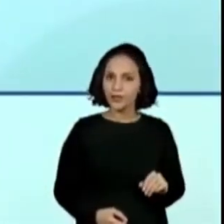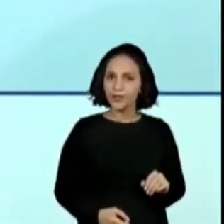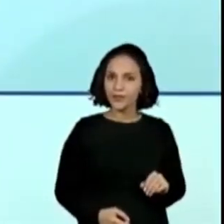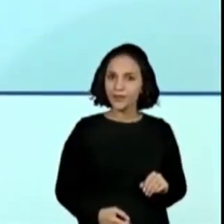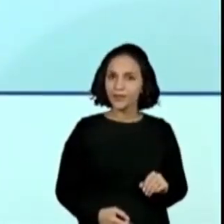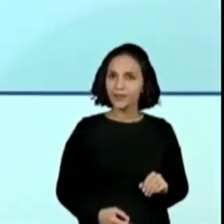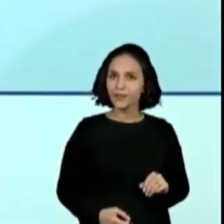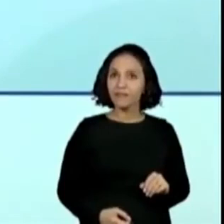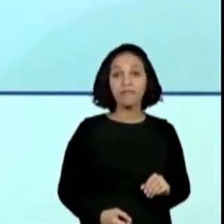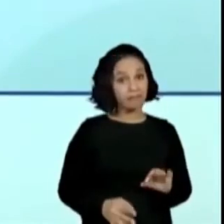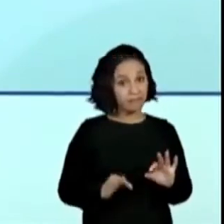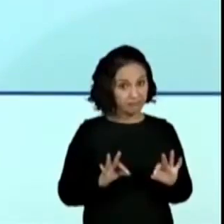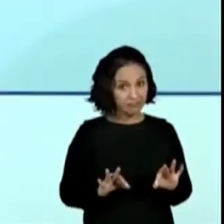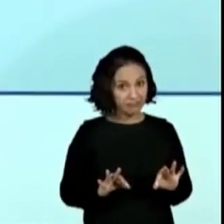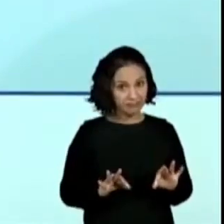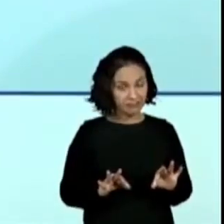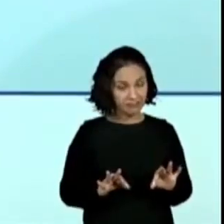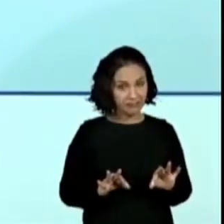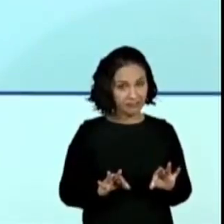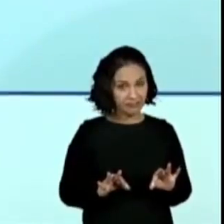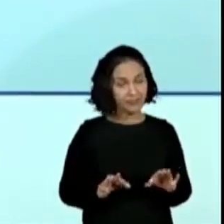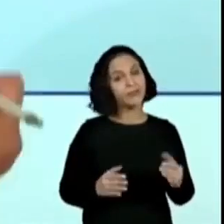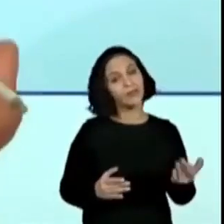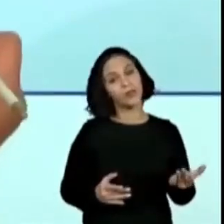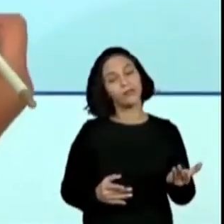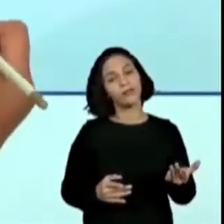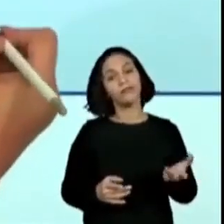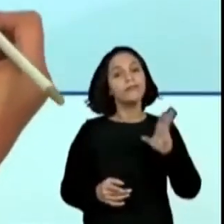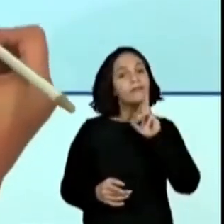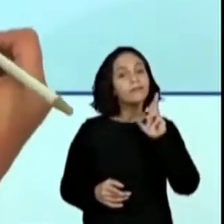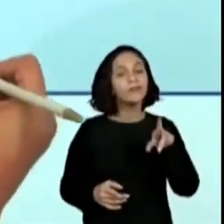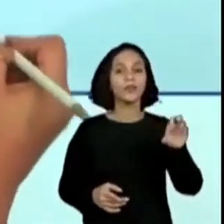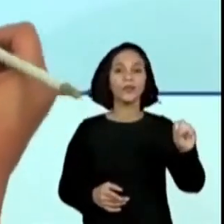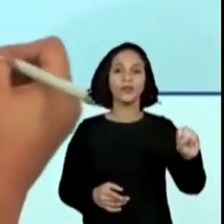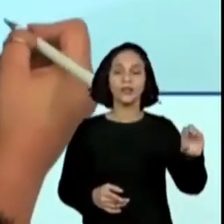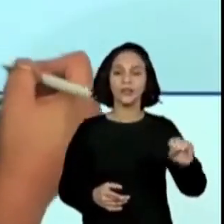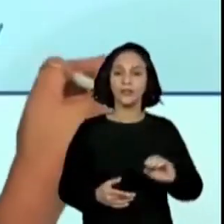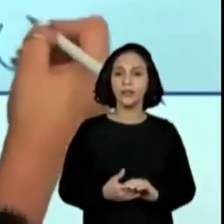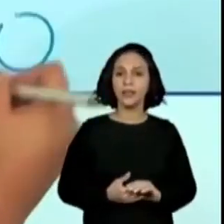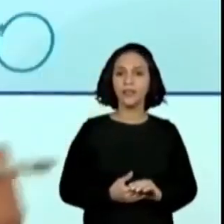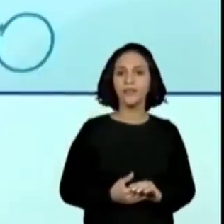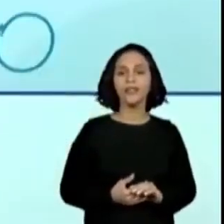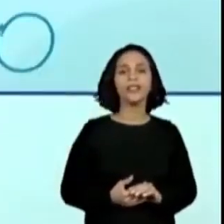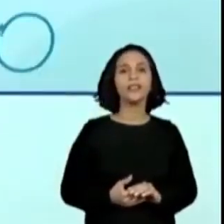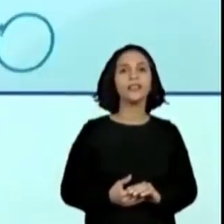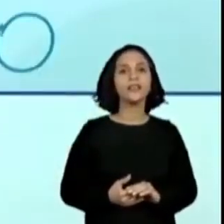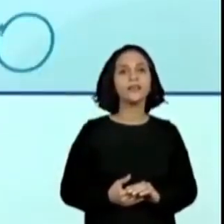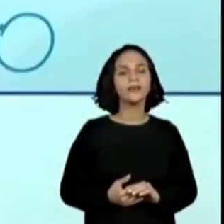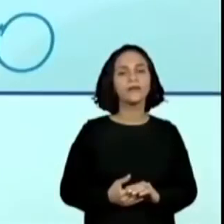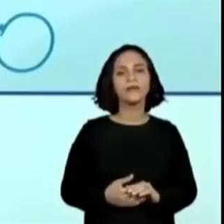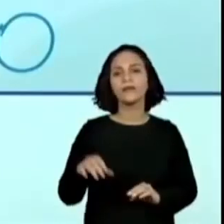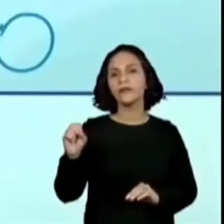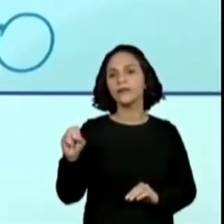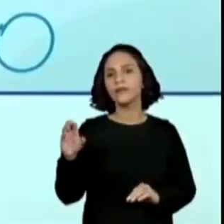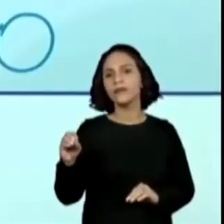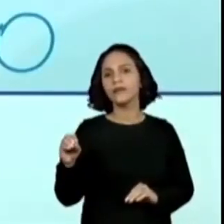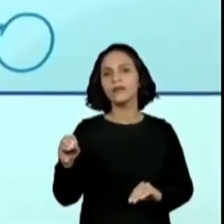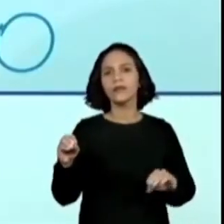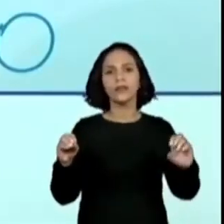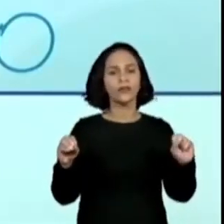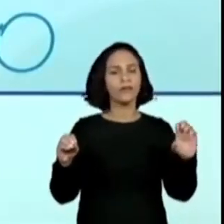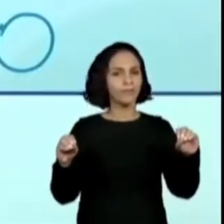20 certo 100 - 20 = 80 Então as duas